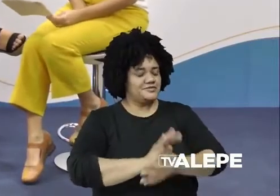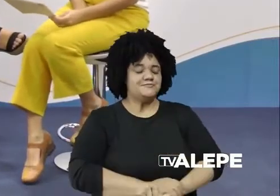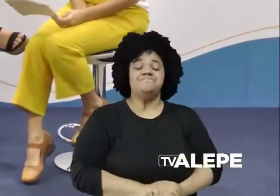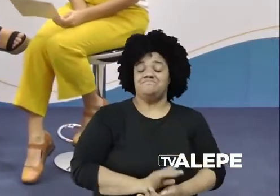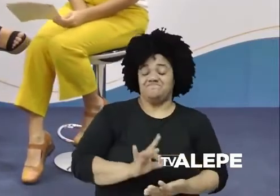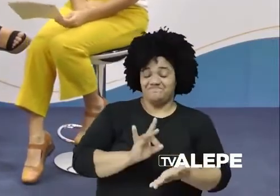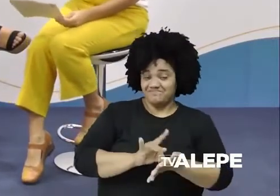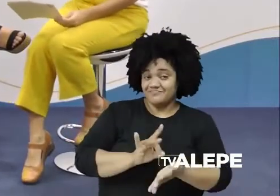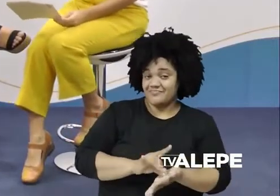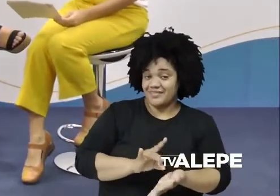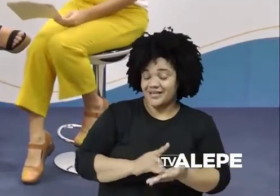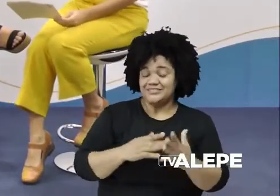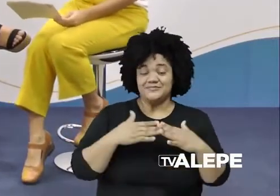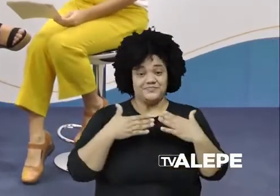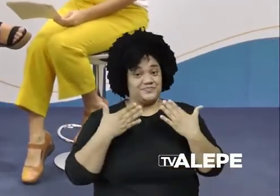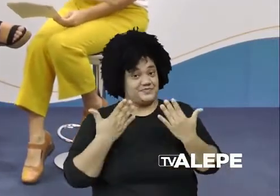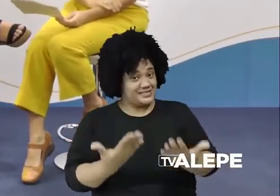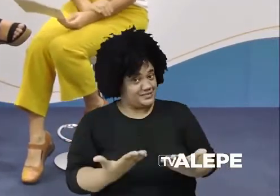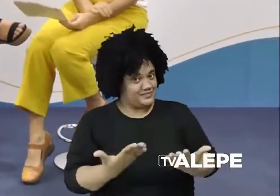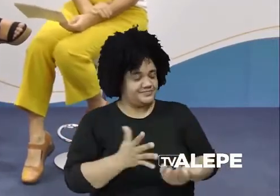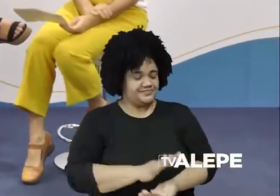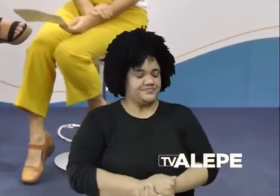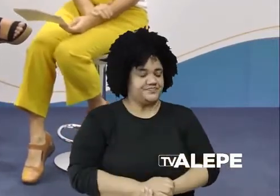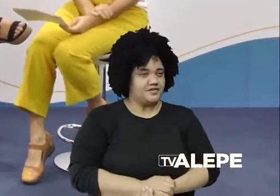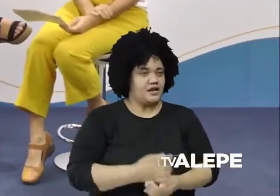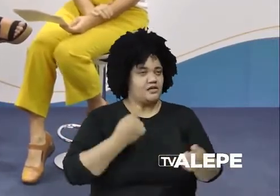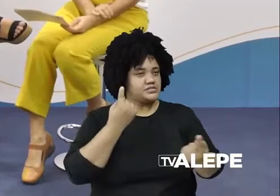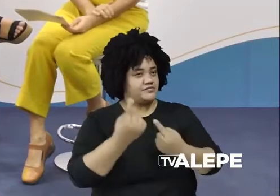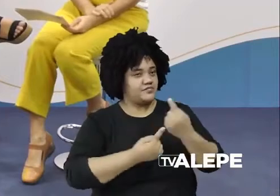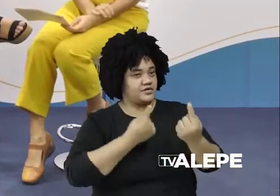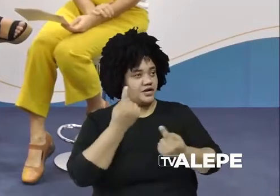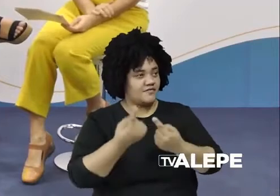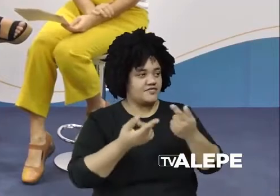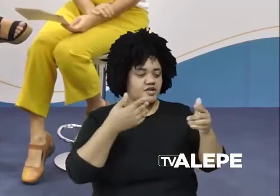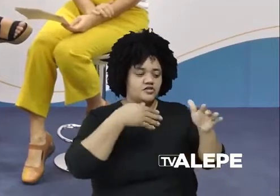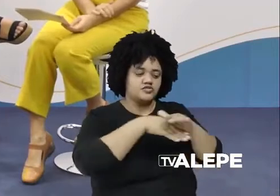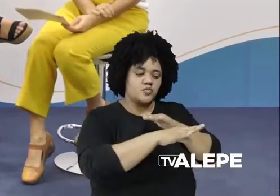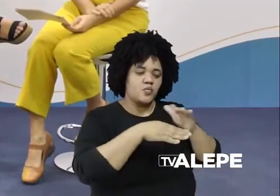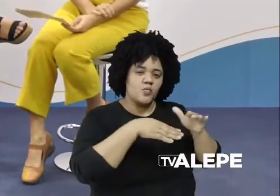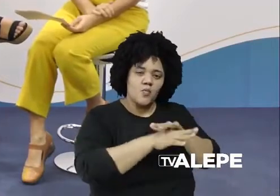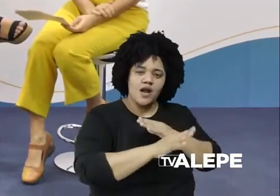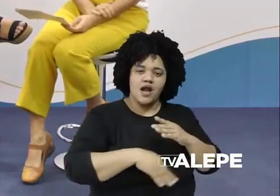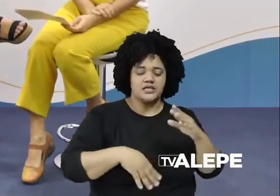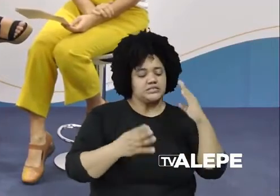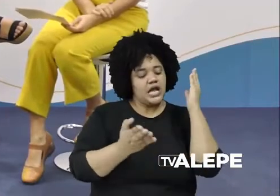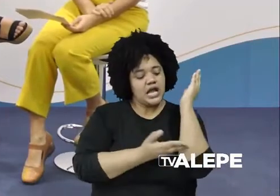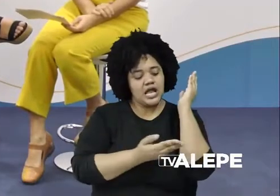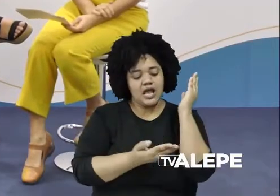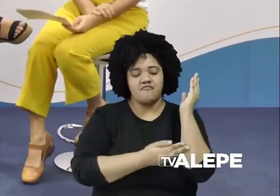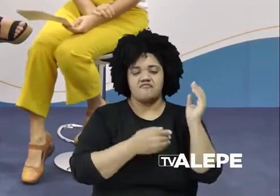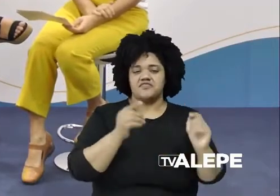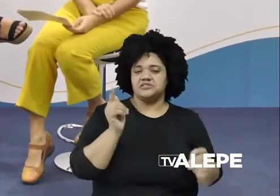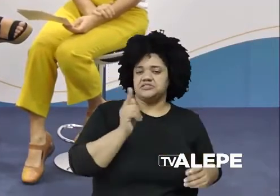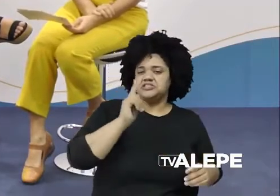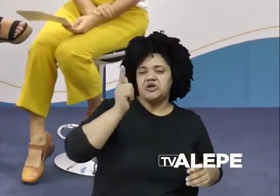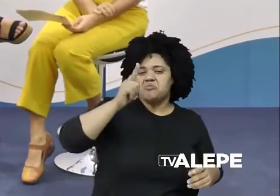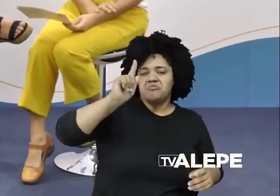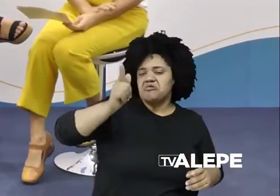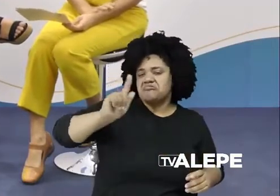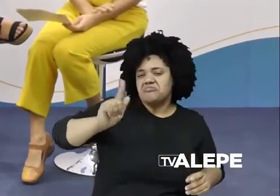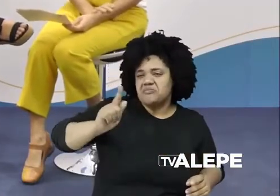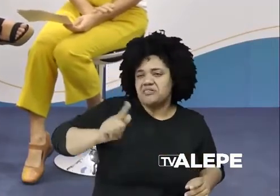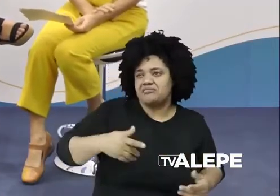Por favor. Isso mesmo, Renata. Então, às vezes a gente guarda, né, uma garrafinha de refrigerante